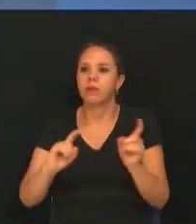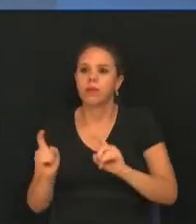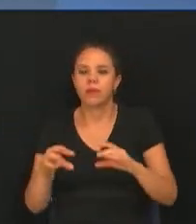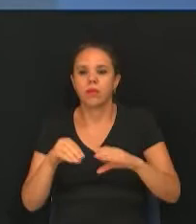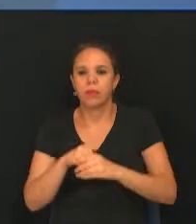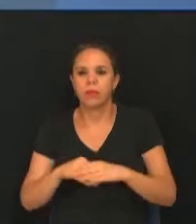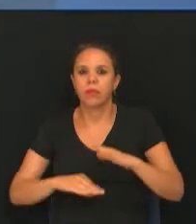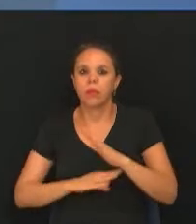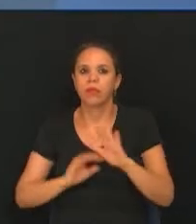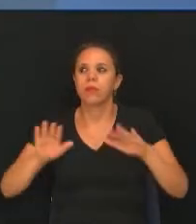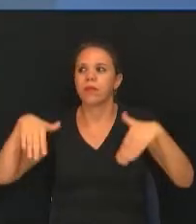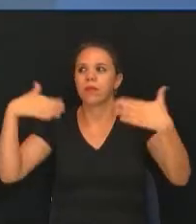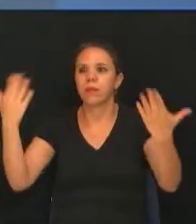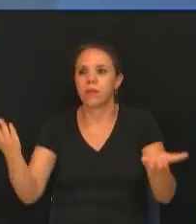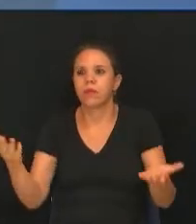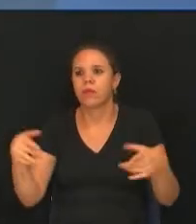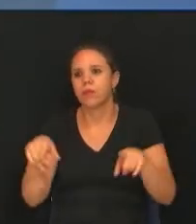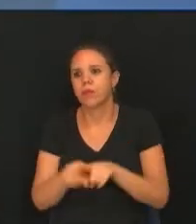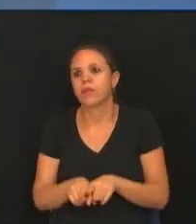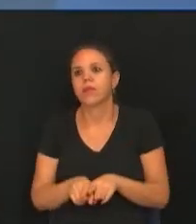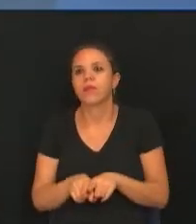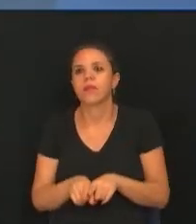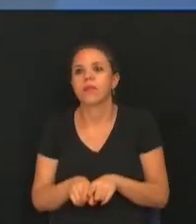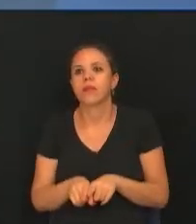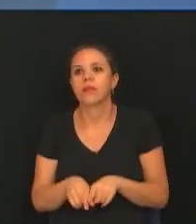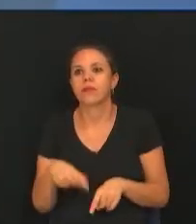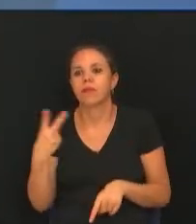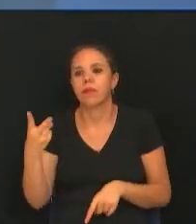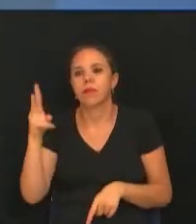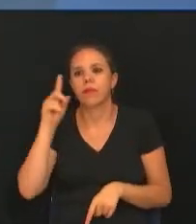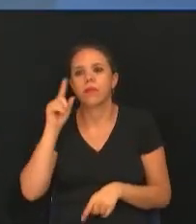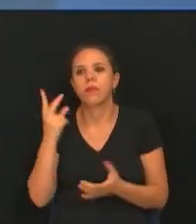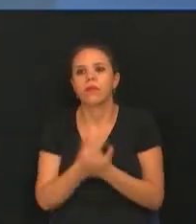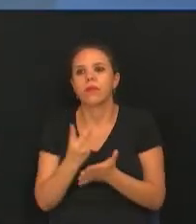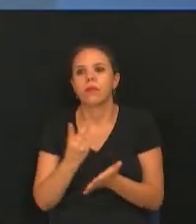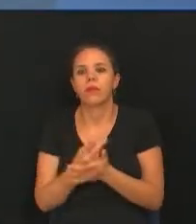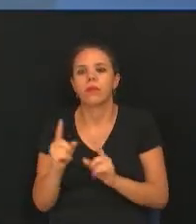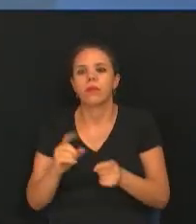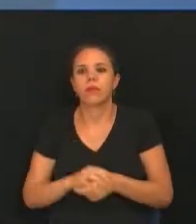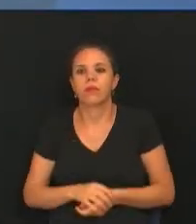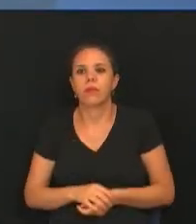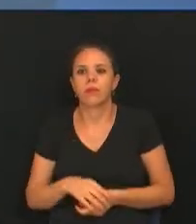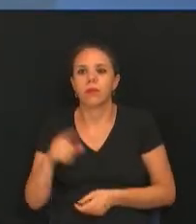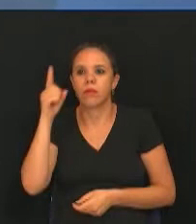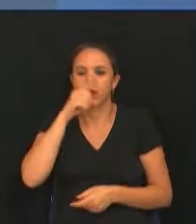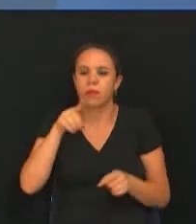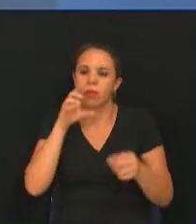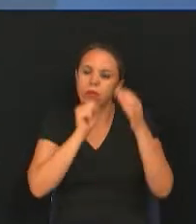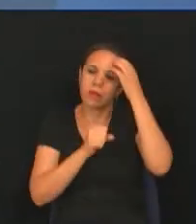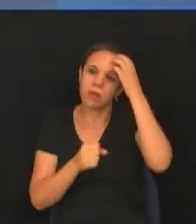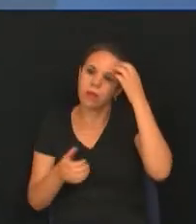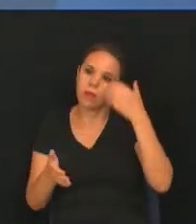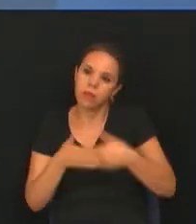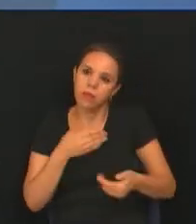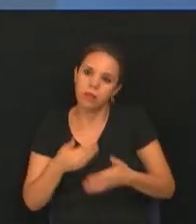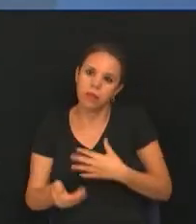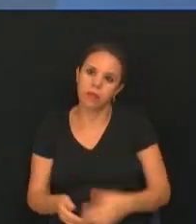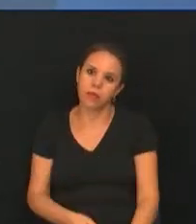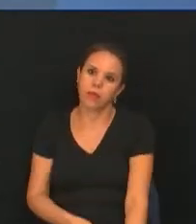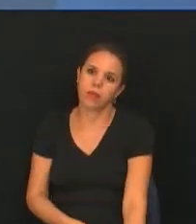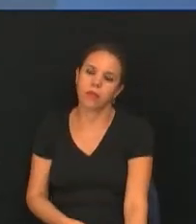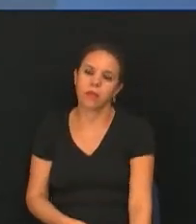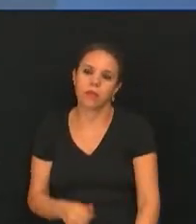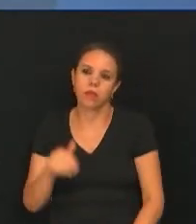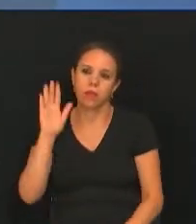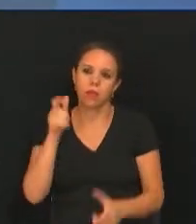fora da Câmara, até 2 por dia, se quiser, de domingo, de sábado, enfim. Então, é um poder muito